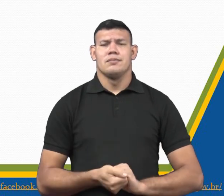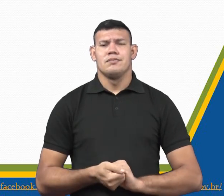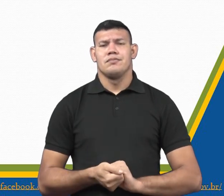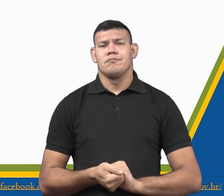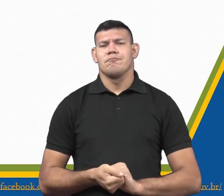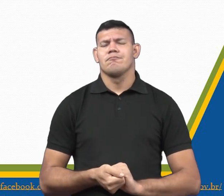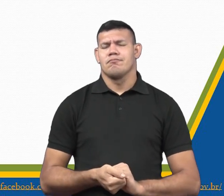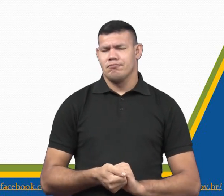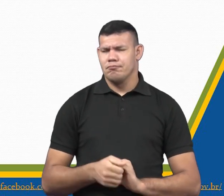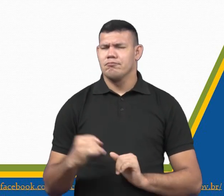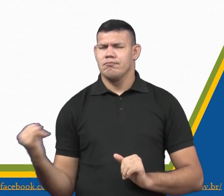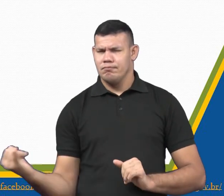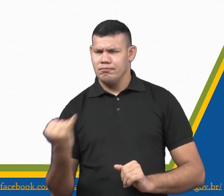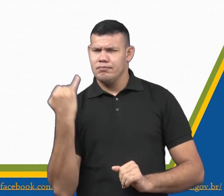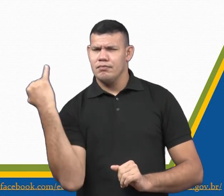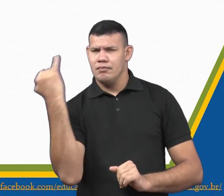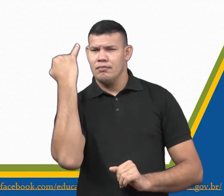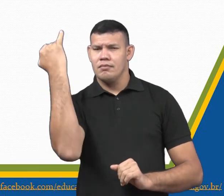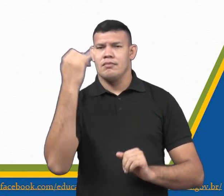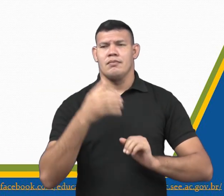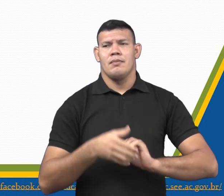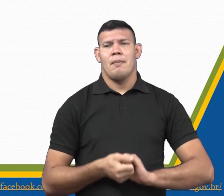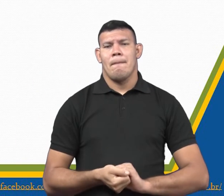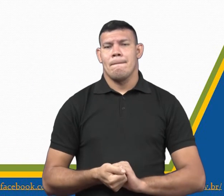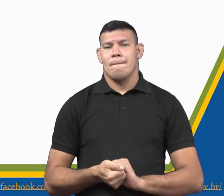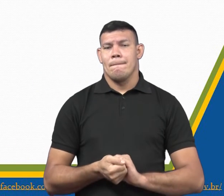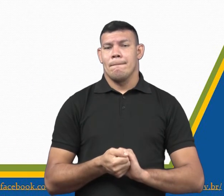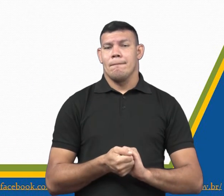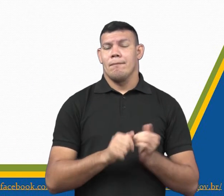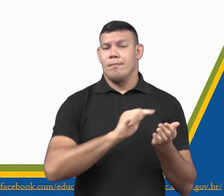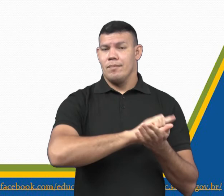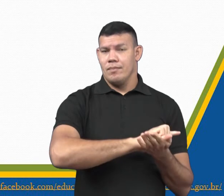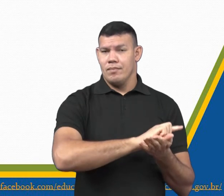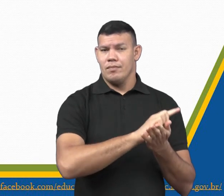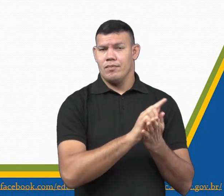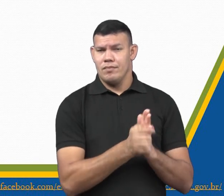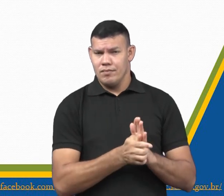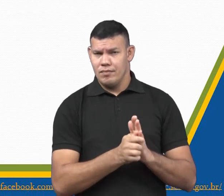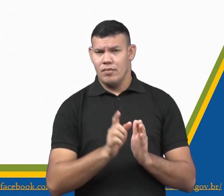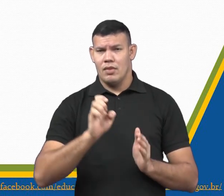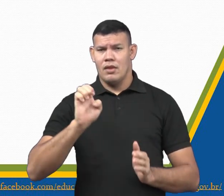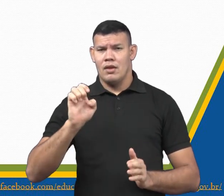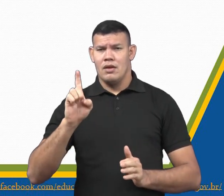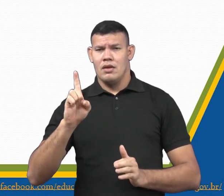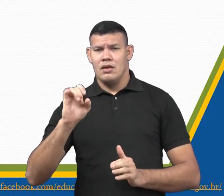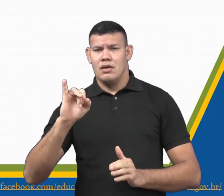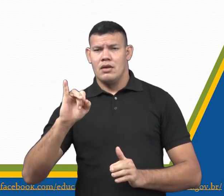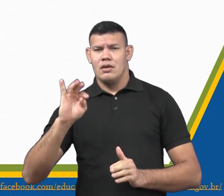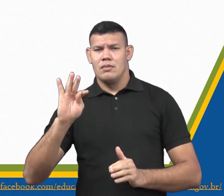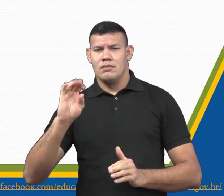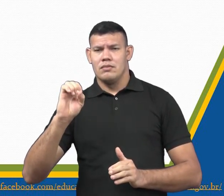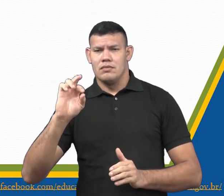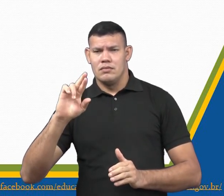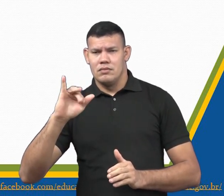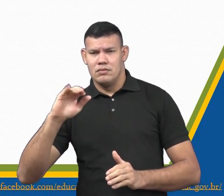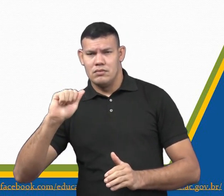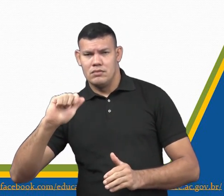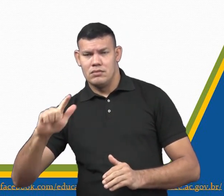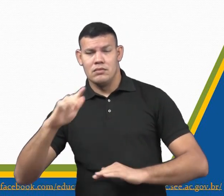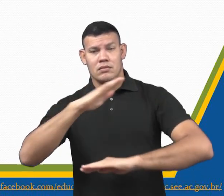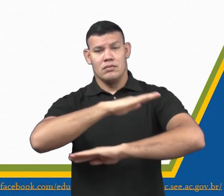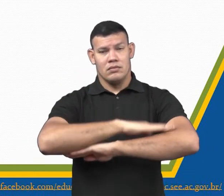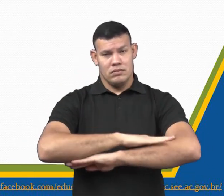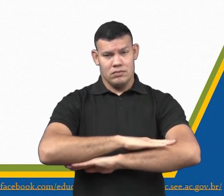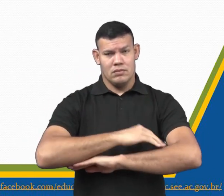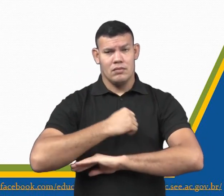ferramenta muito importante. O gênero textual editorial consiste em um tipo de texto